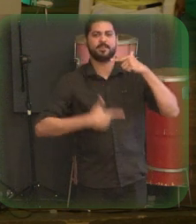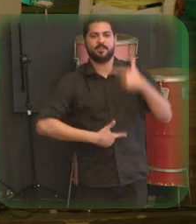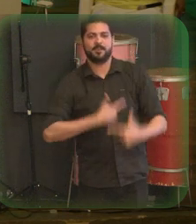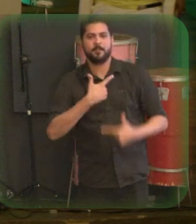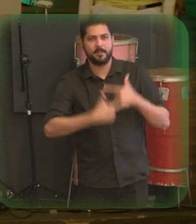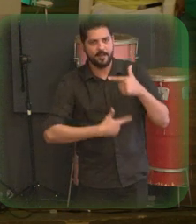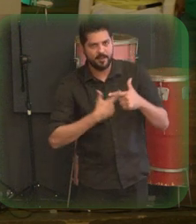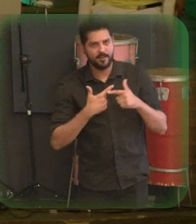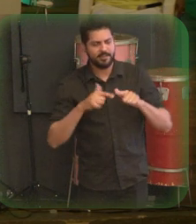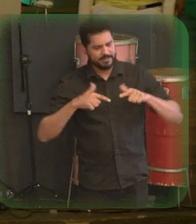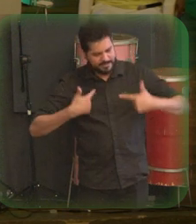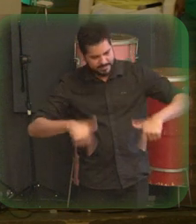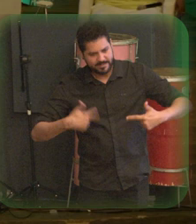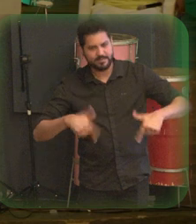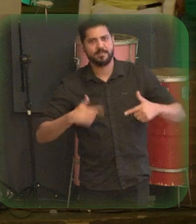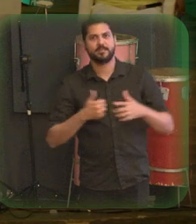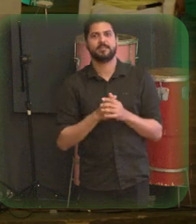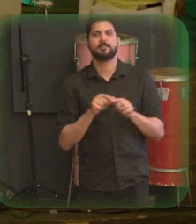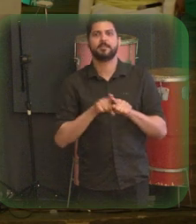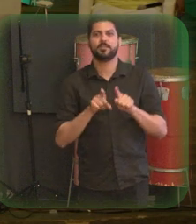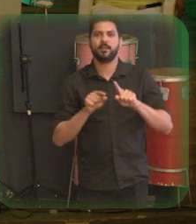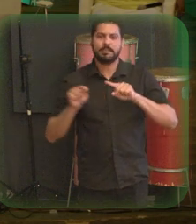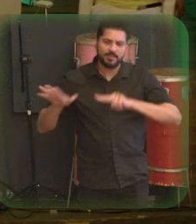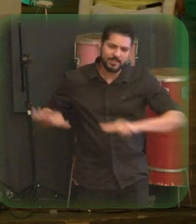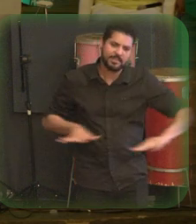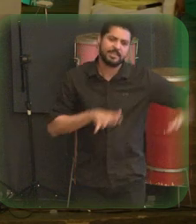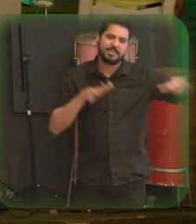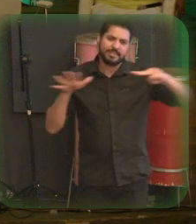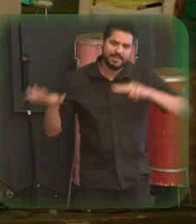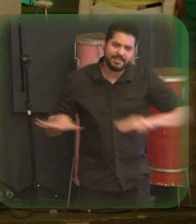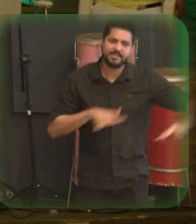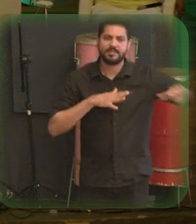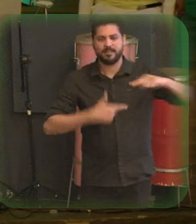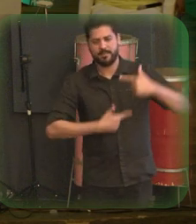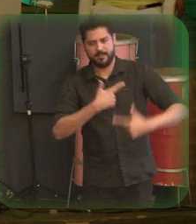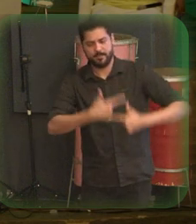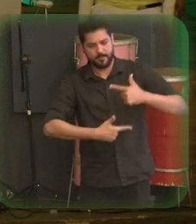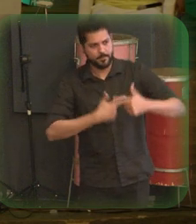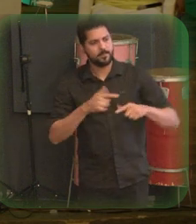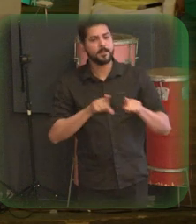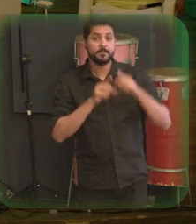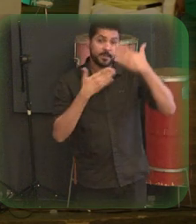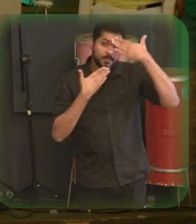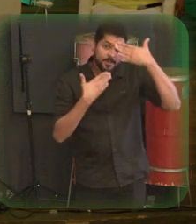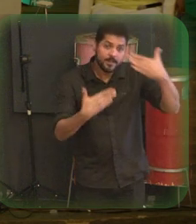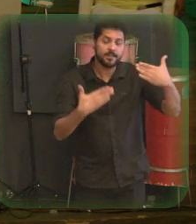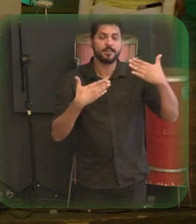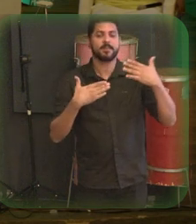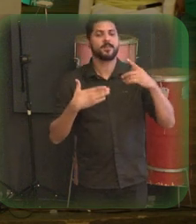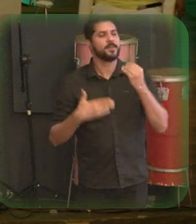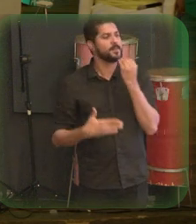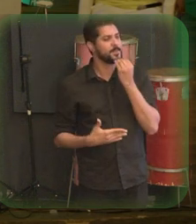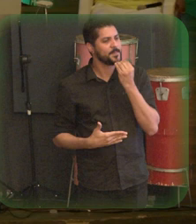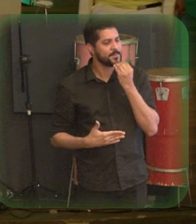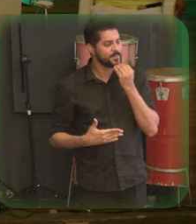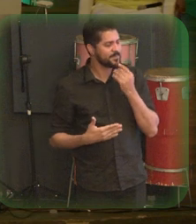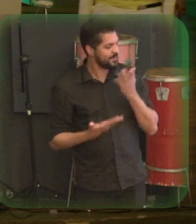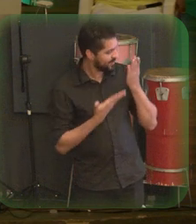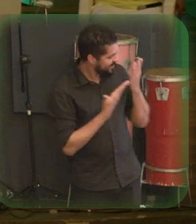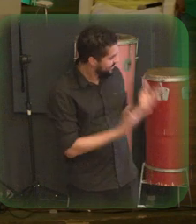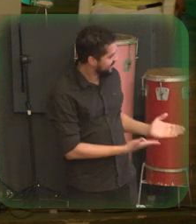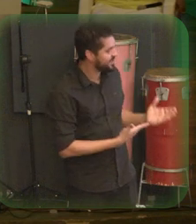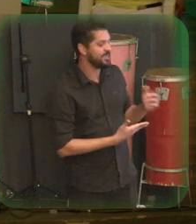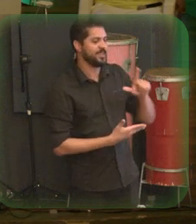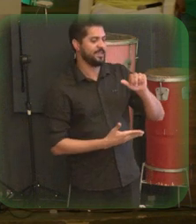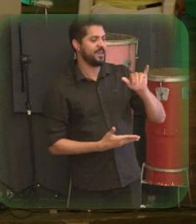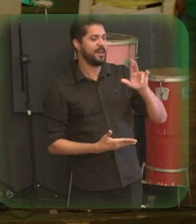de várias semanas, né, vem se trabalhando nisso, e agradecer por essa oportunidade. Laura, querida, muito